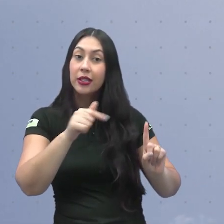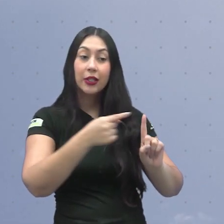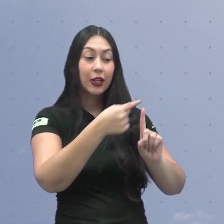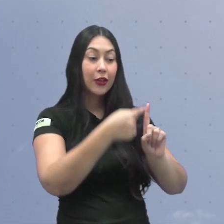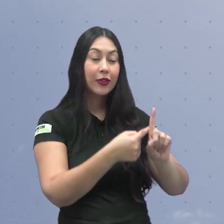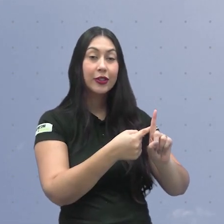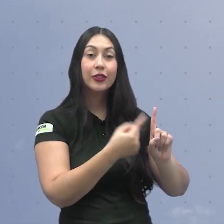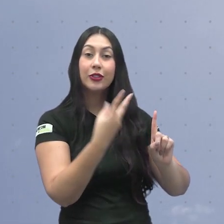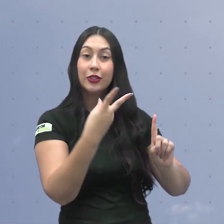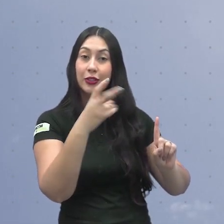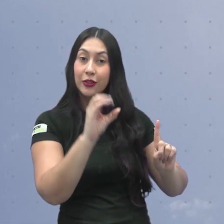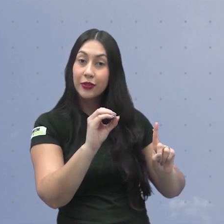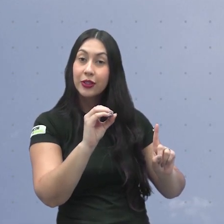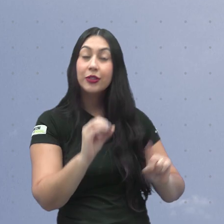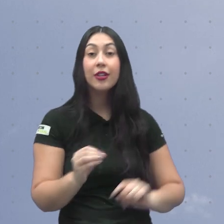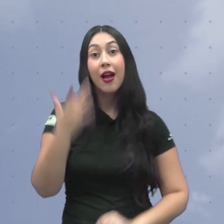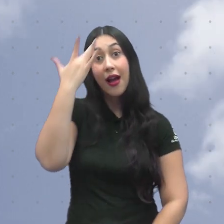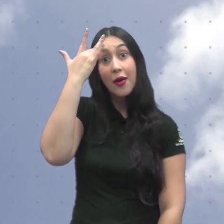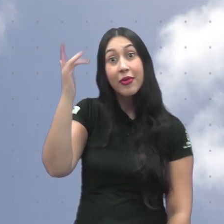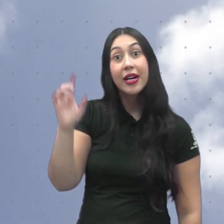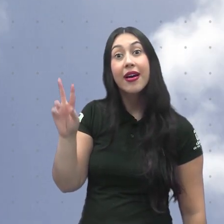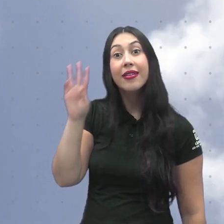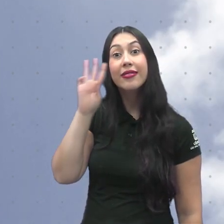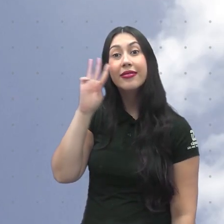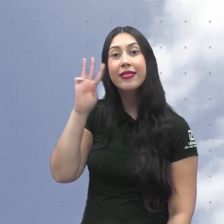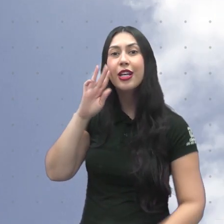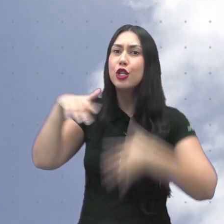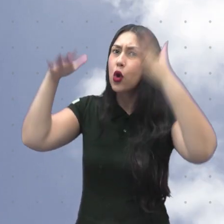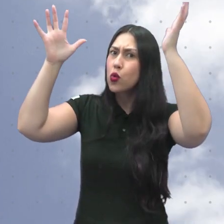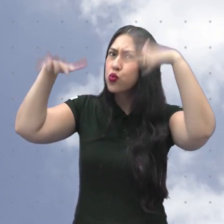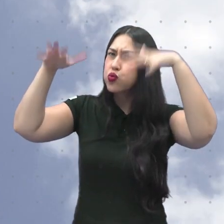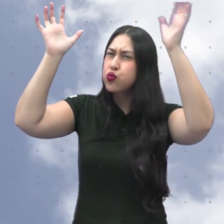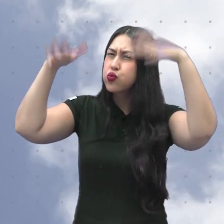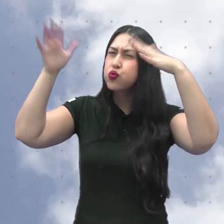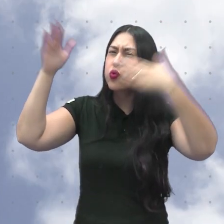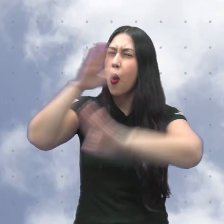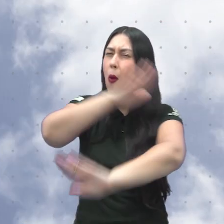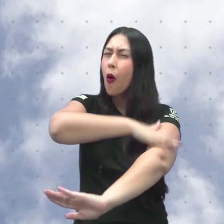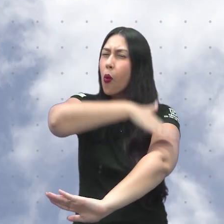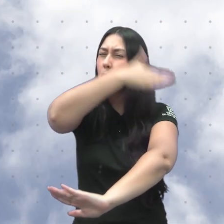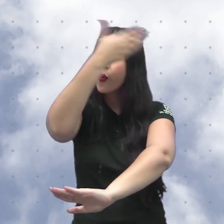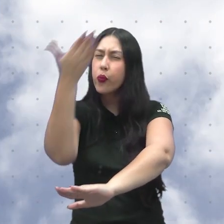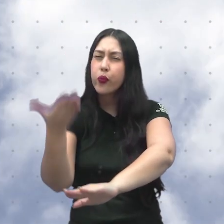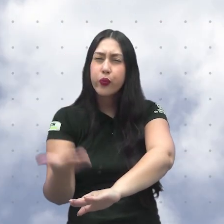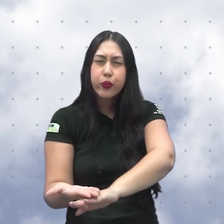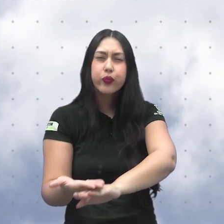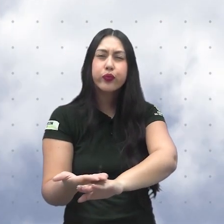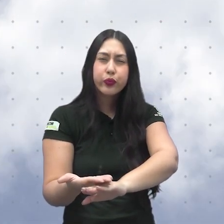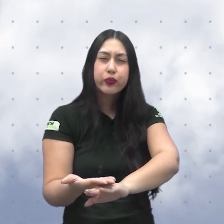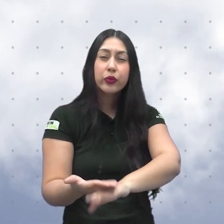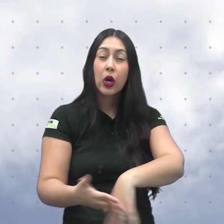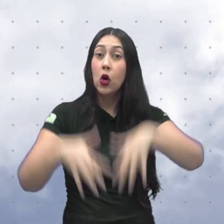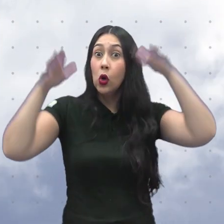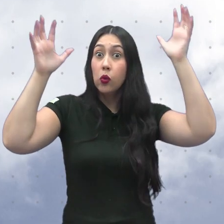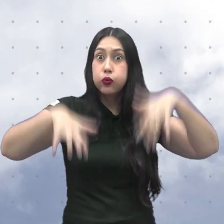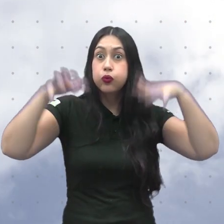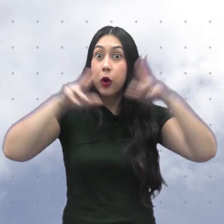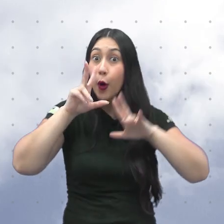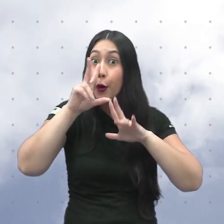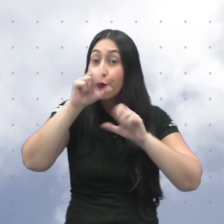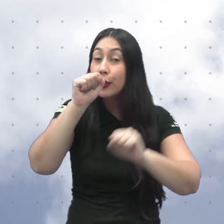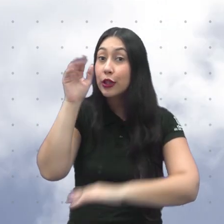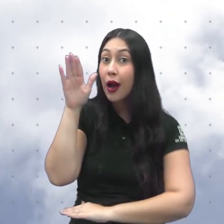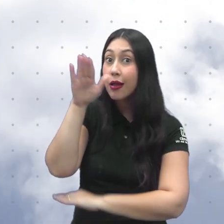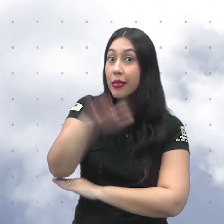de 27 graus e mínima de 20. Amanhã, terça-feira, será chuvoso durante todo o dia. Probabilidade de temporal